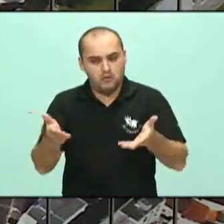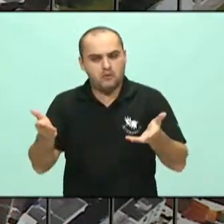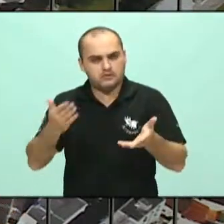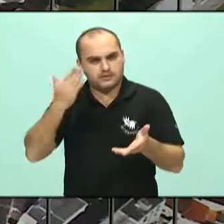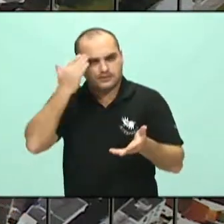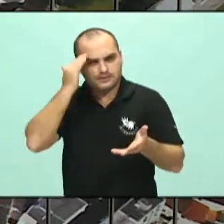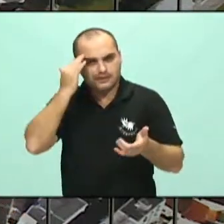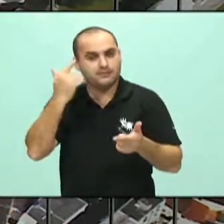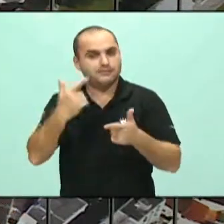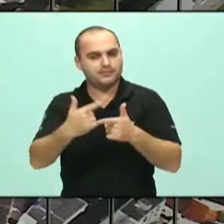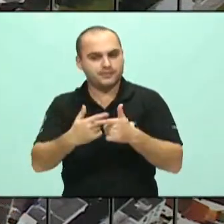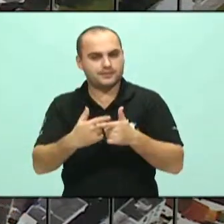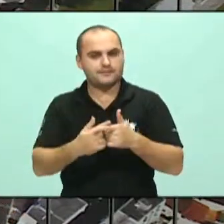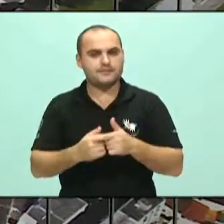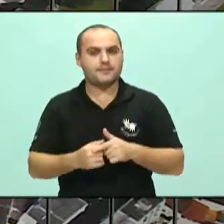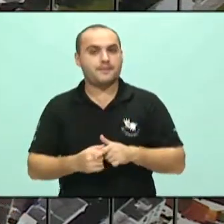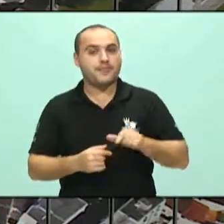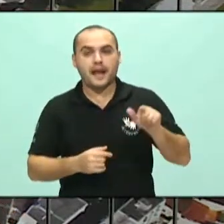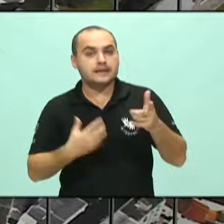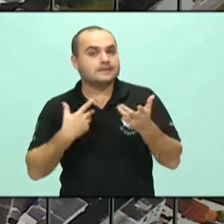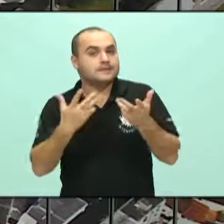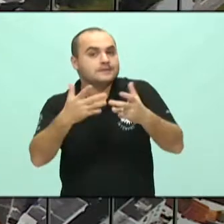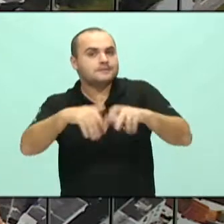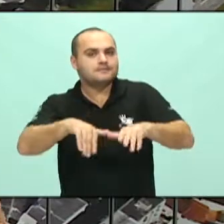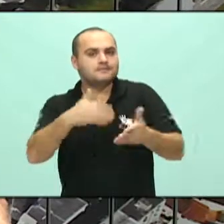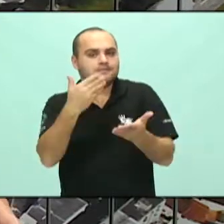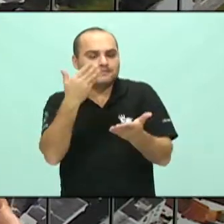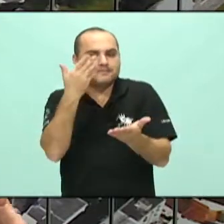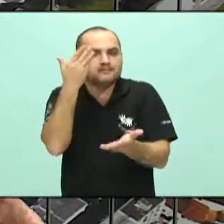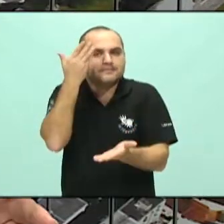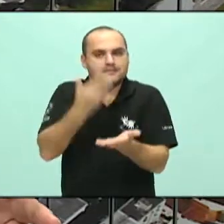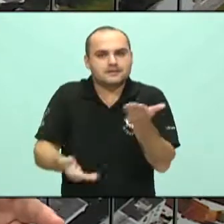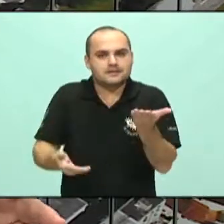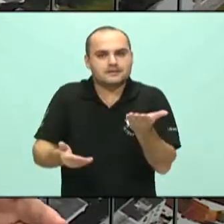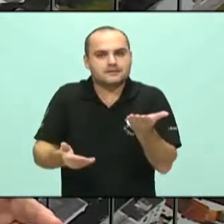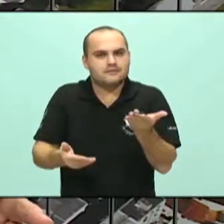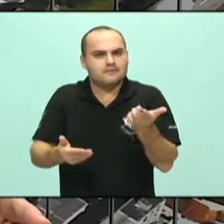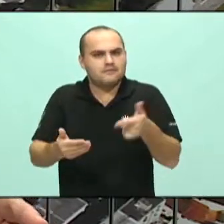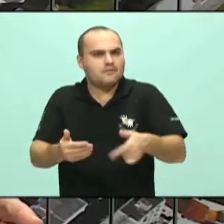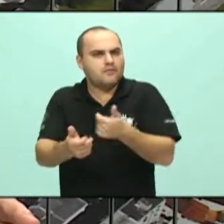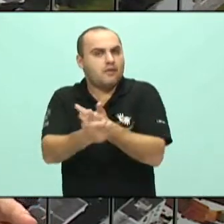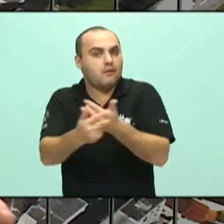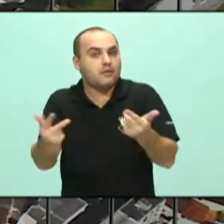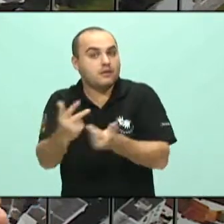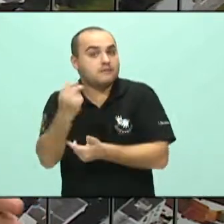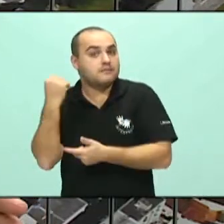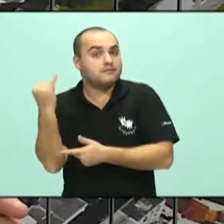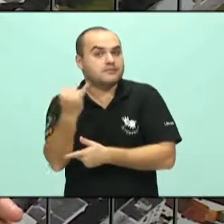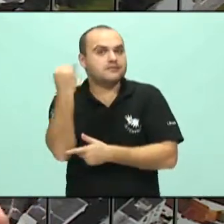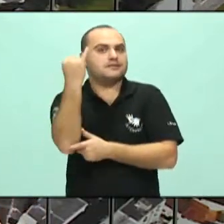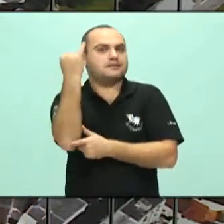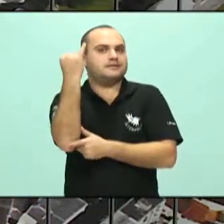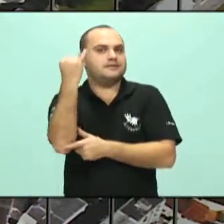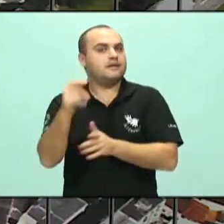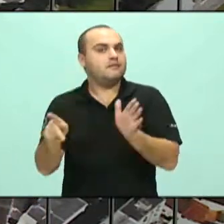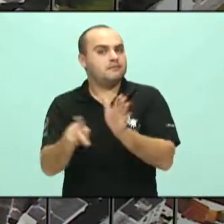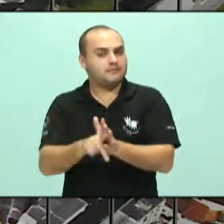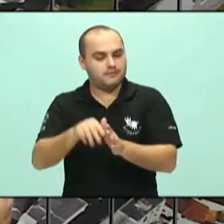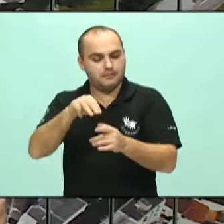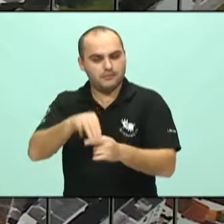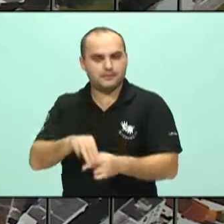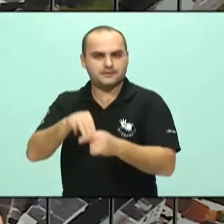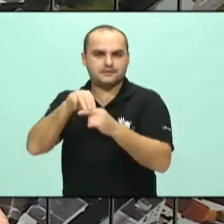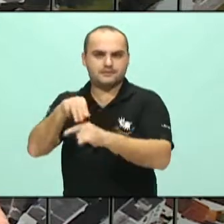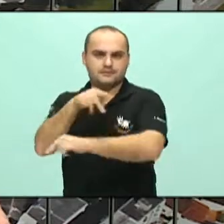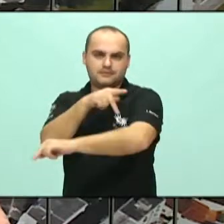negativa porque, na verdade, eles não queriam perder uma parte importante do então município de Porto